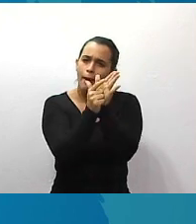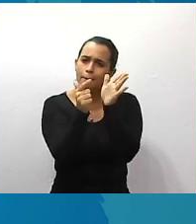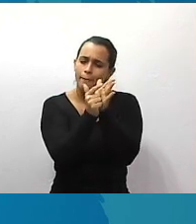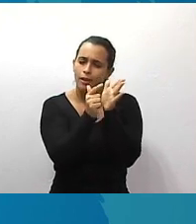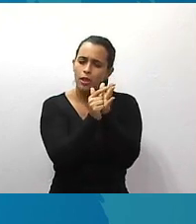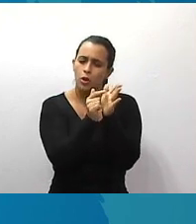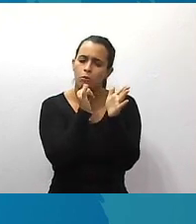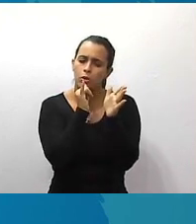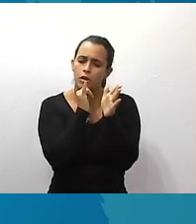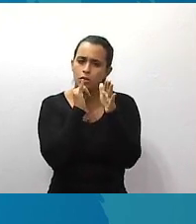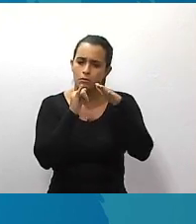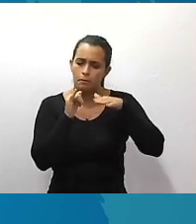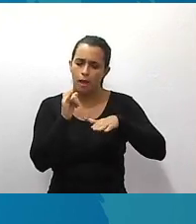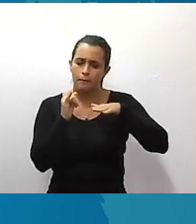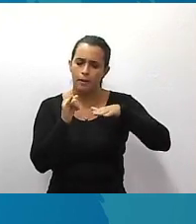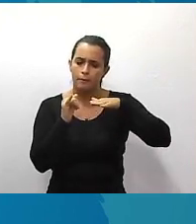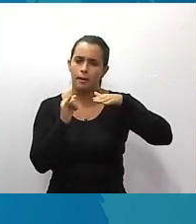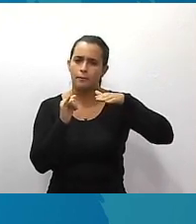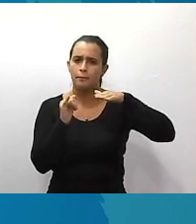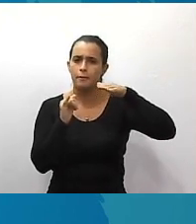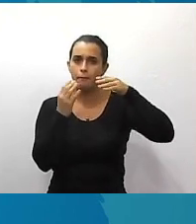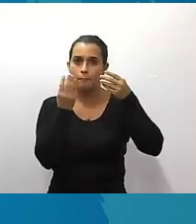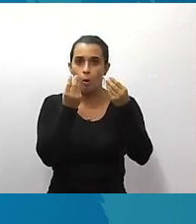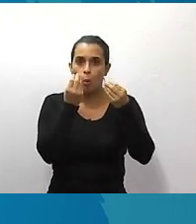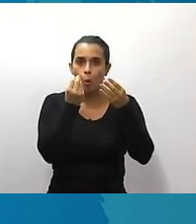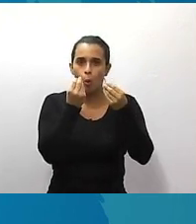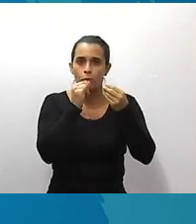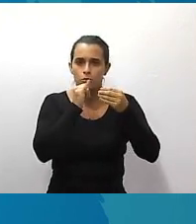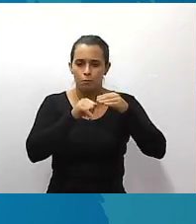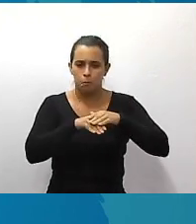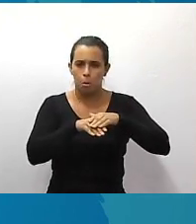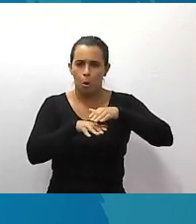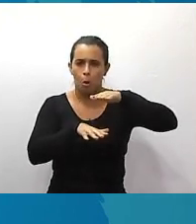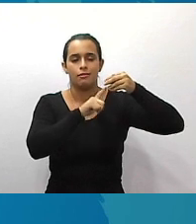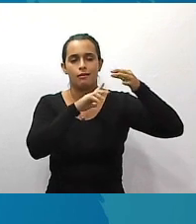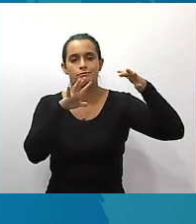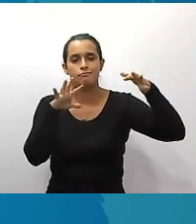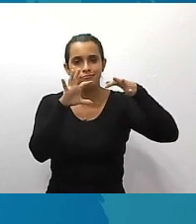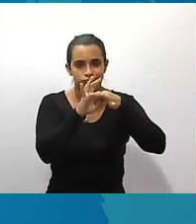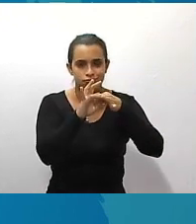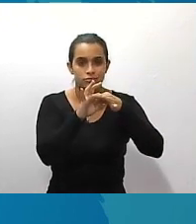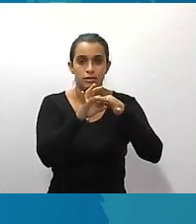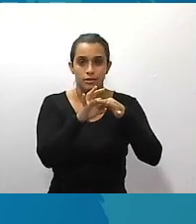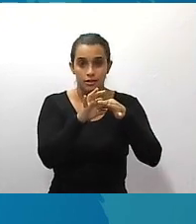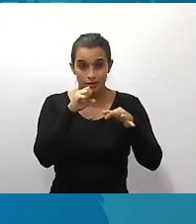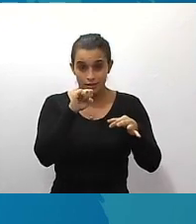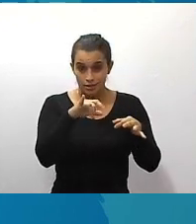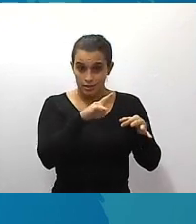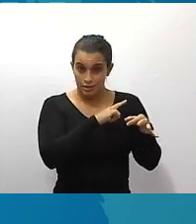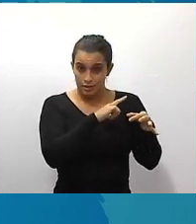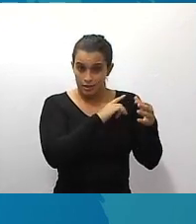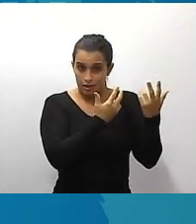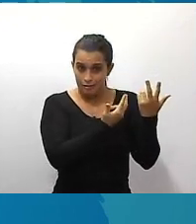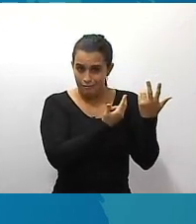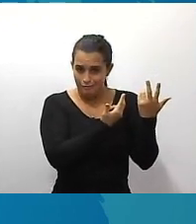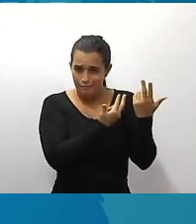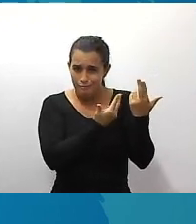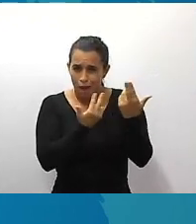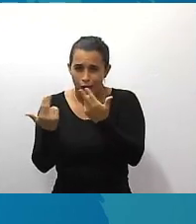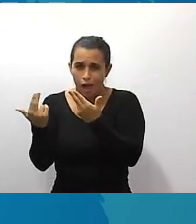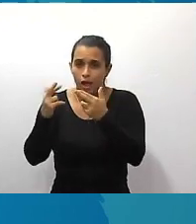principal cilíndrico, tá bom? Bom, aí a distância do líquido até a tampinha da garrafa que vocês estão vendo aí na